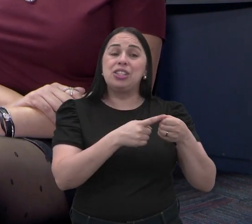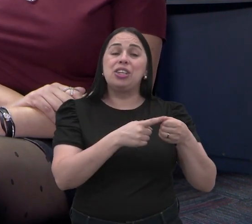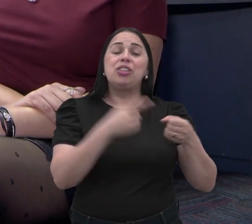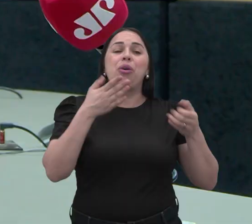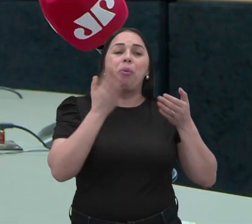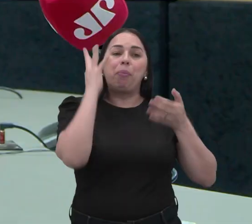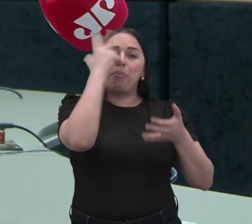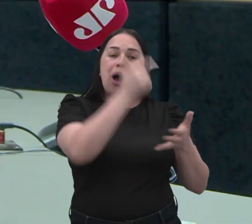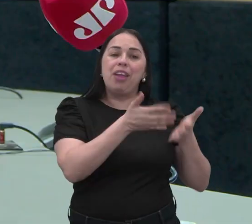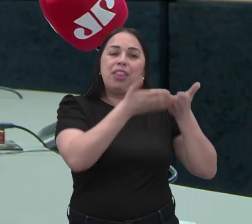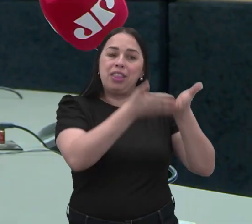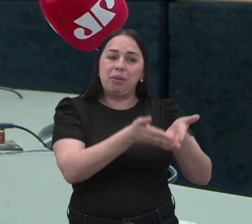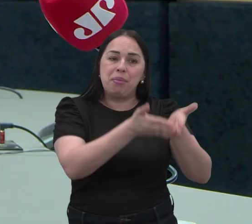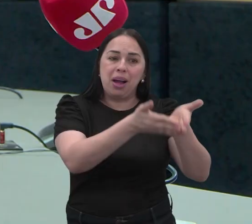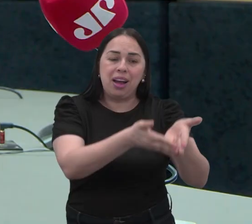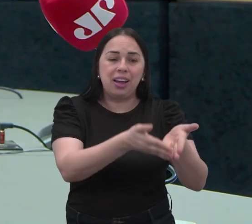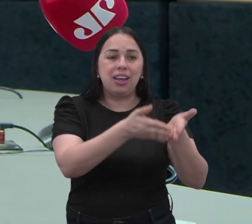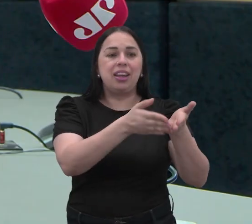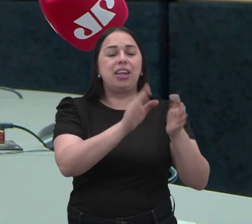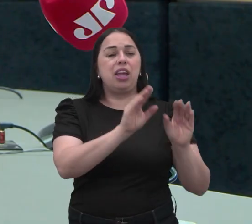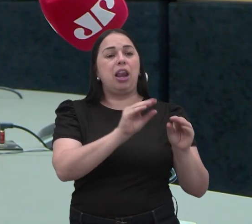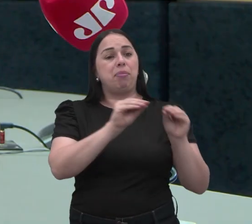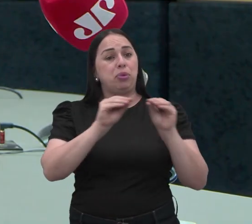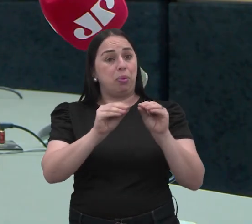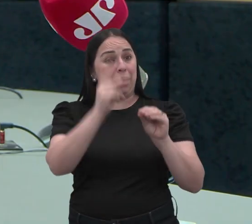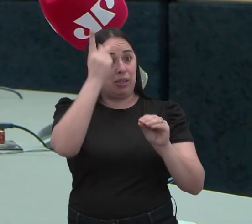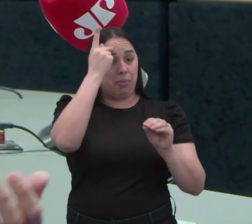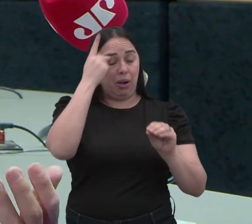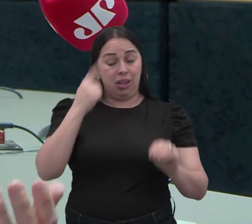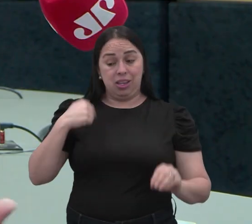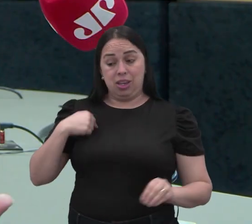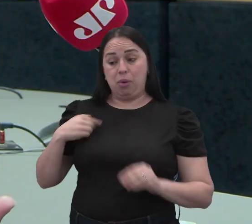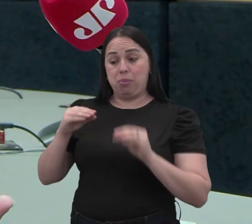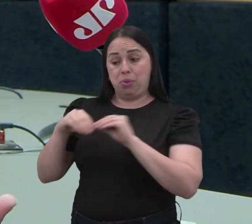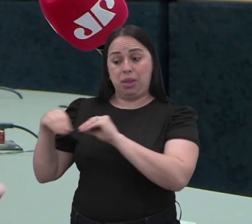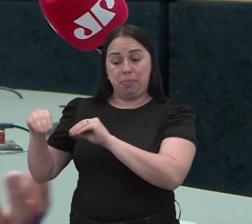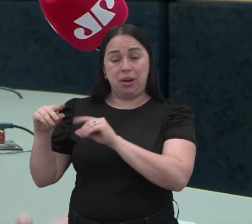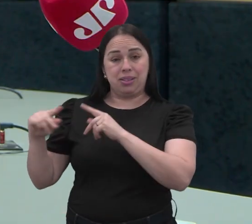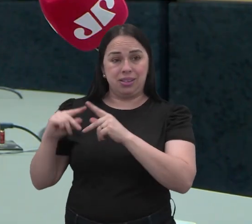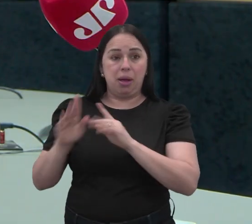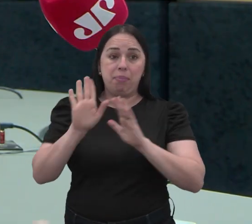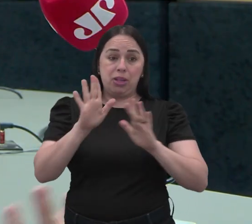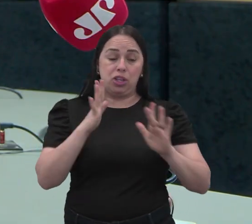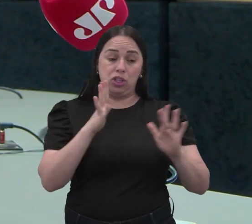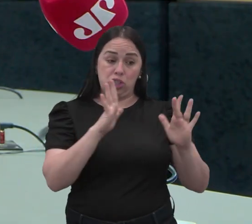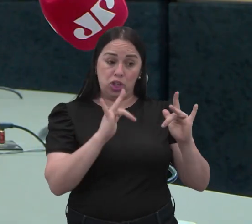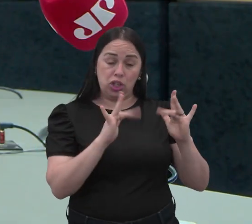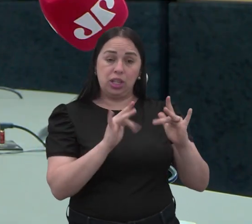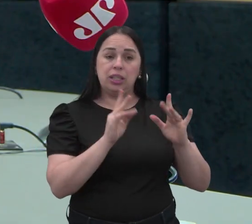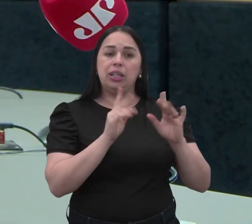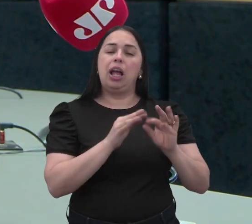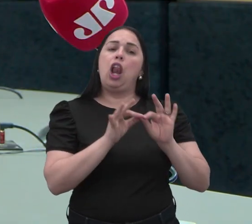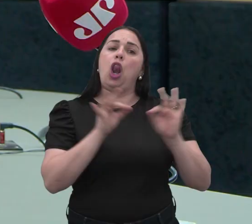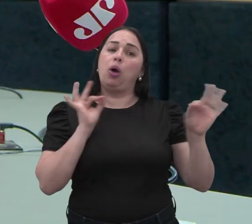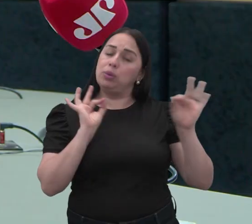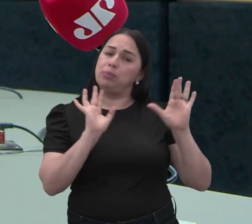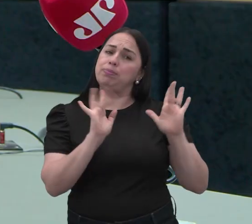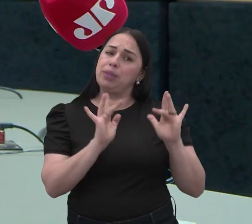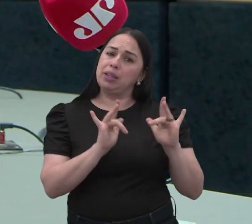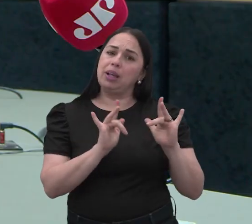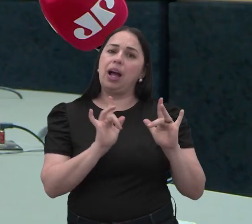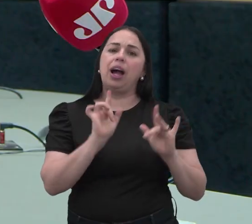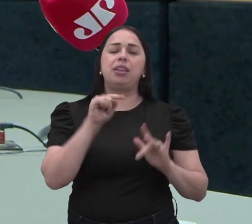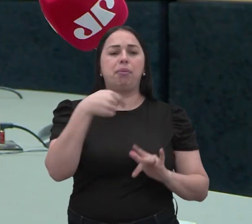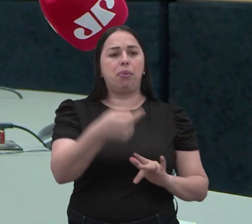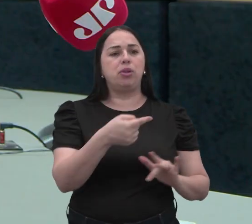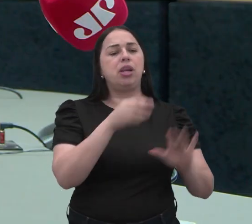Bonita? Ela veio para São Paulo e eu vim para São José dos Campos, mas a gente continuou o nosso namoro. Na época era a distância. E depois de